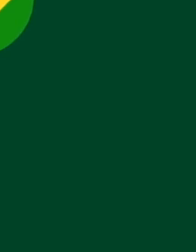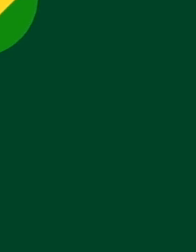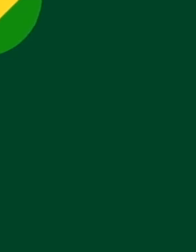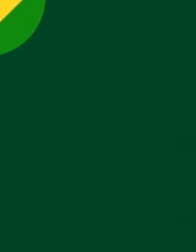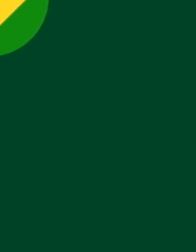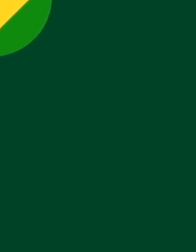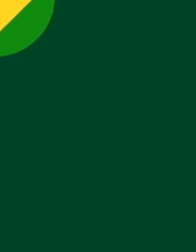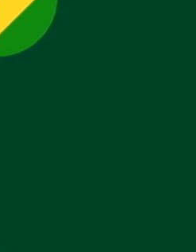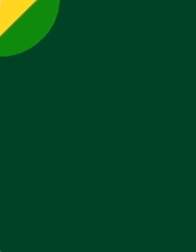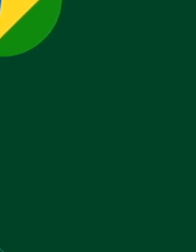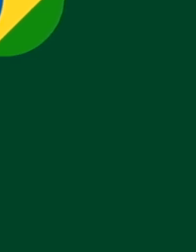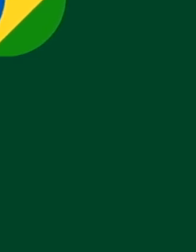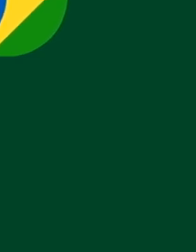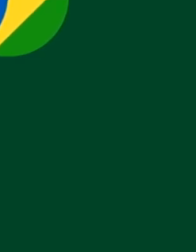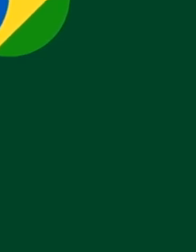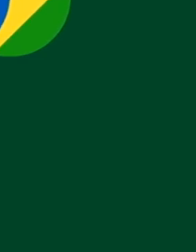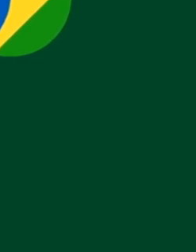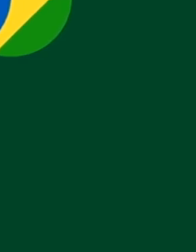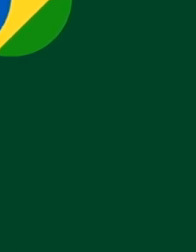Momento Saúde